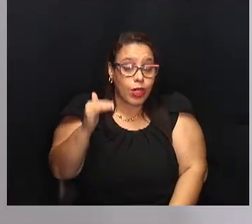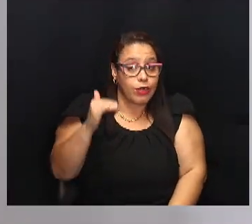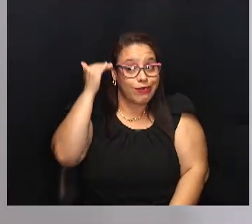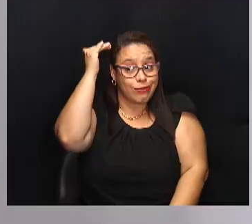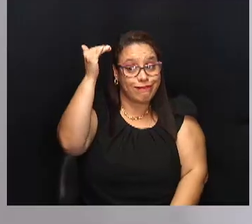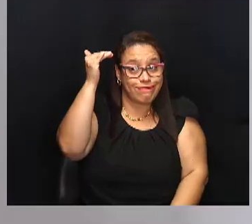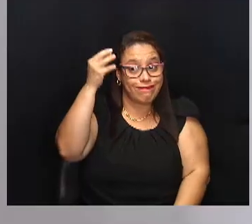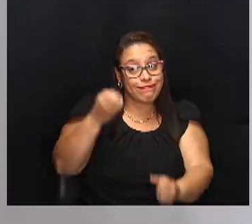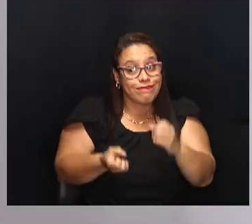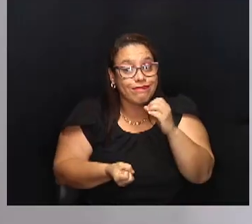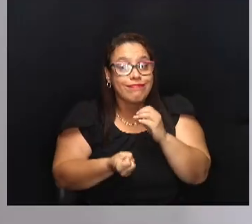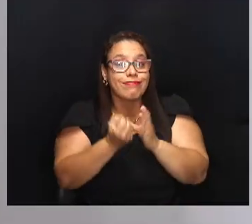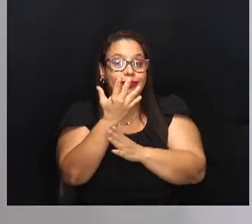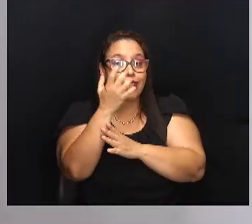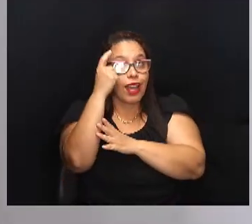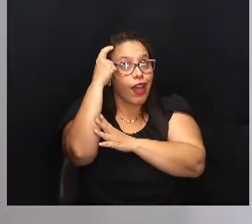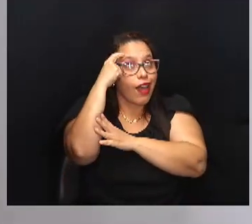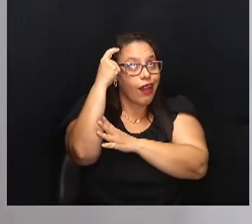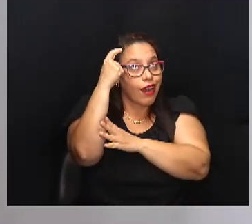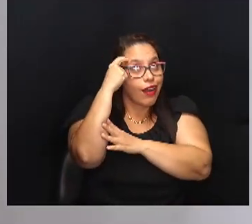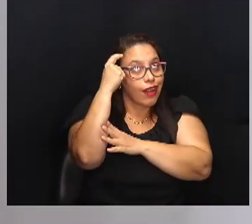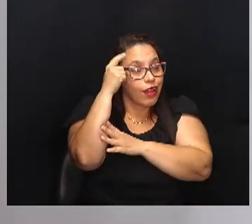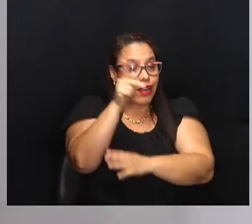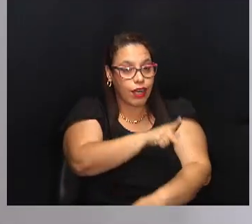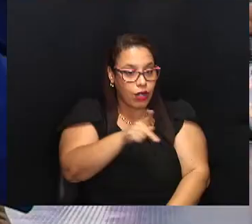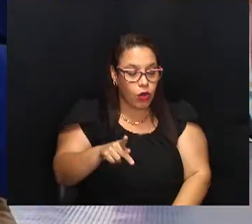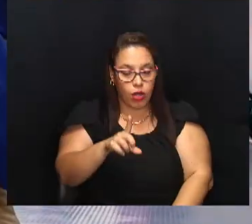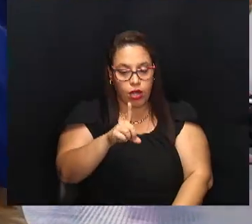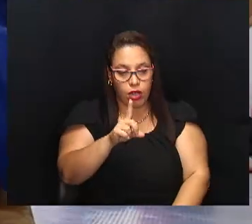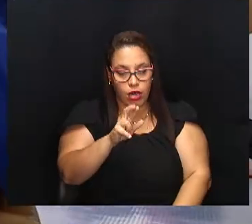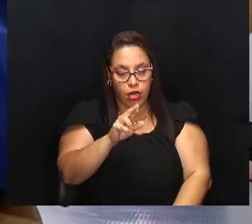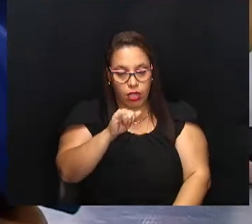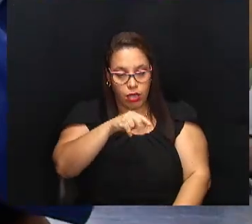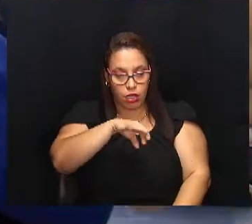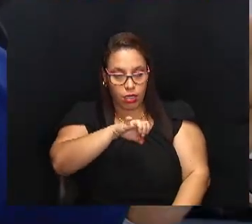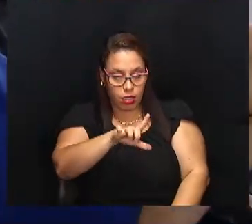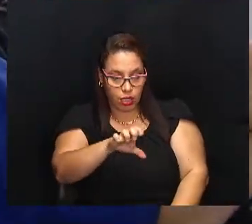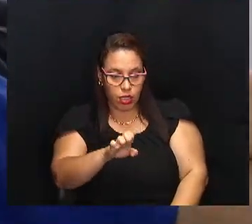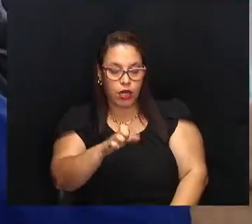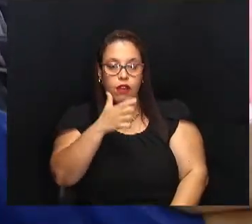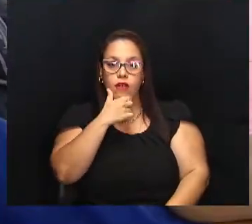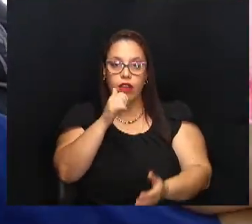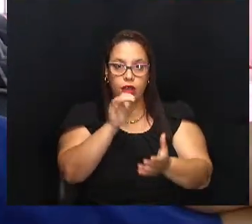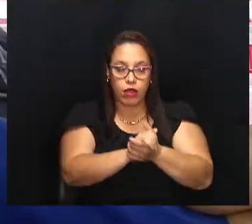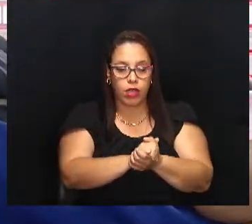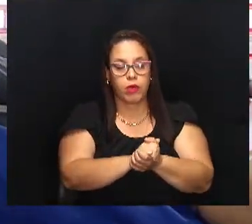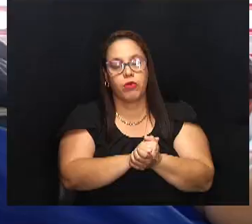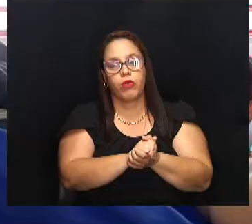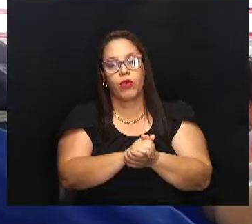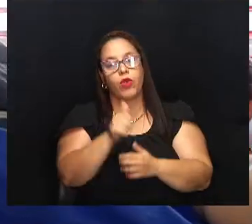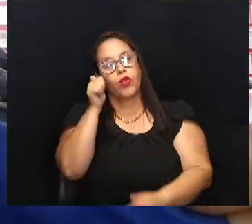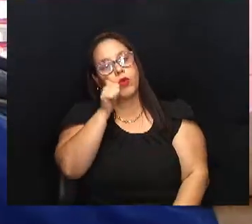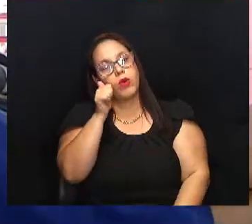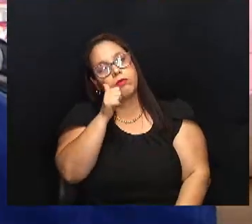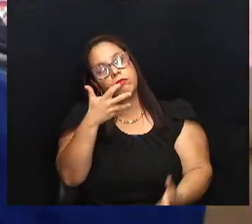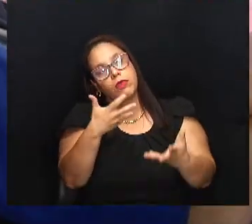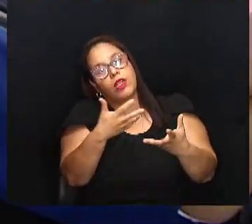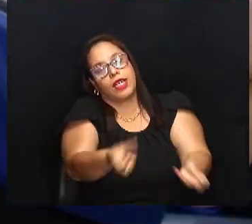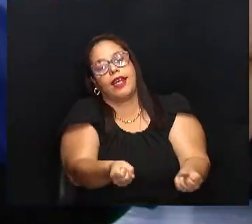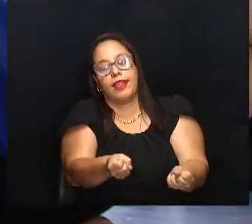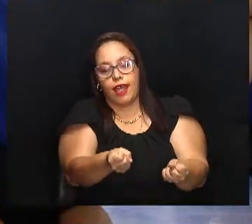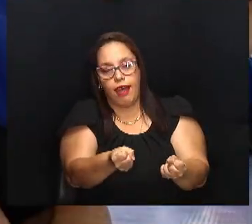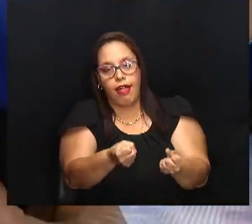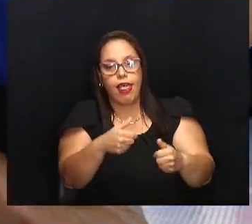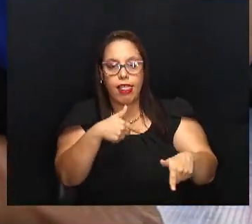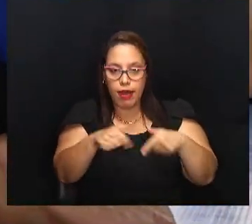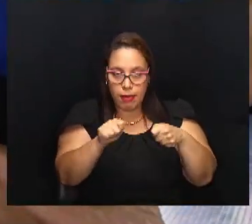aonde surgiu a ideia, com a professora Daniele, que é a esposa do Vinícius, de assumir uma turma de mulheres na época, né?